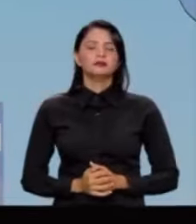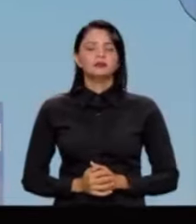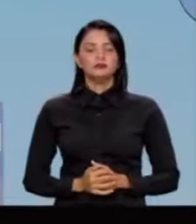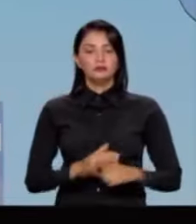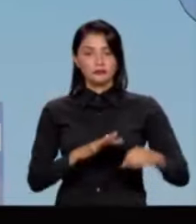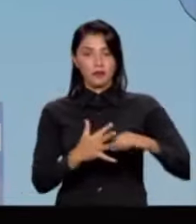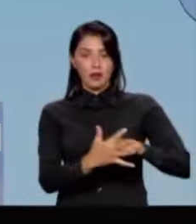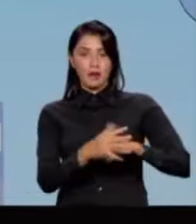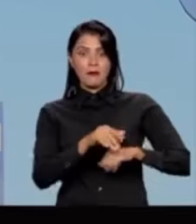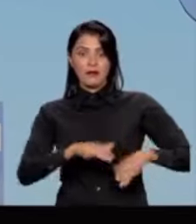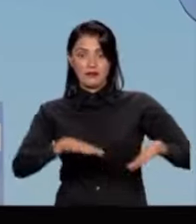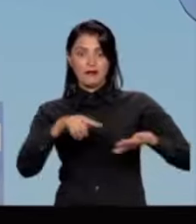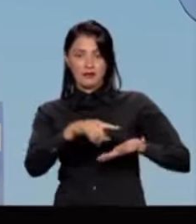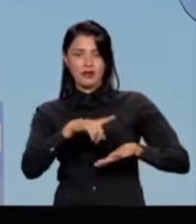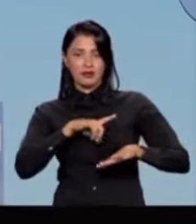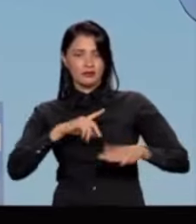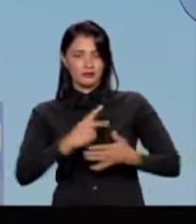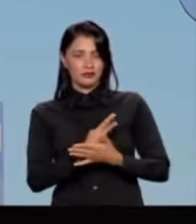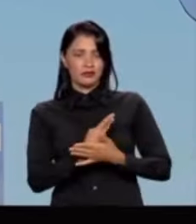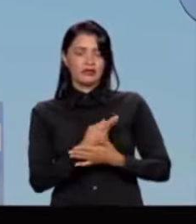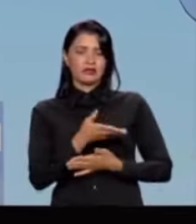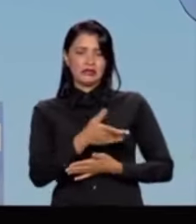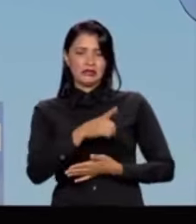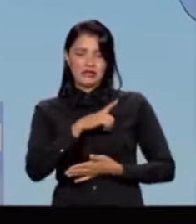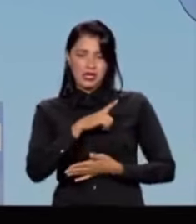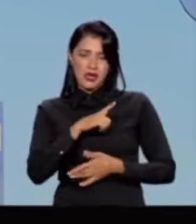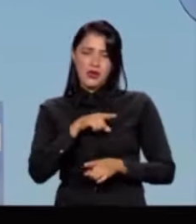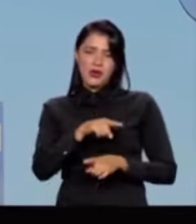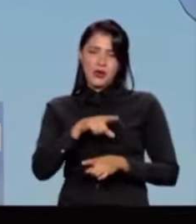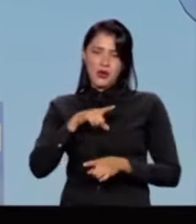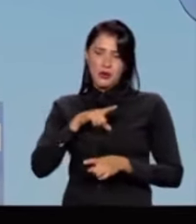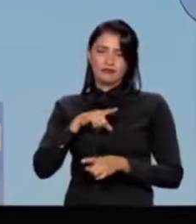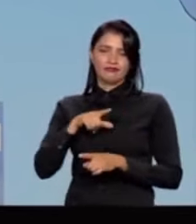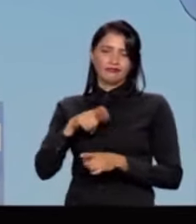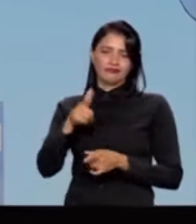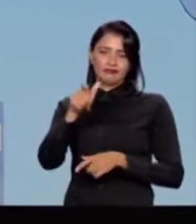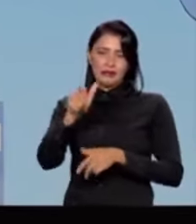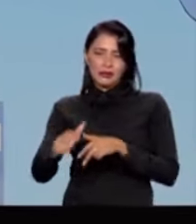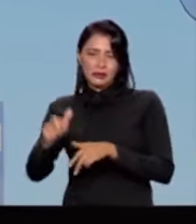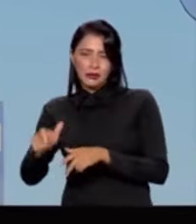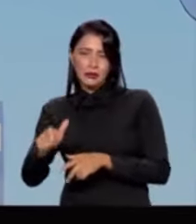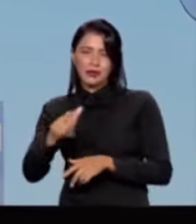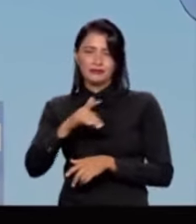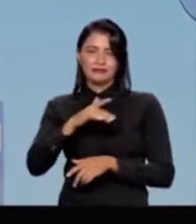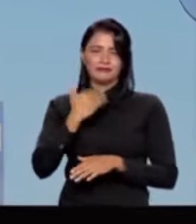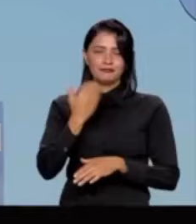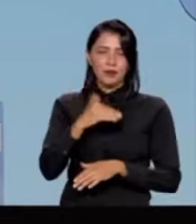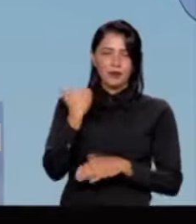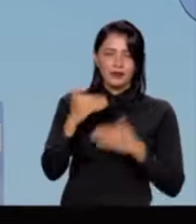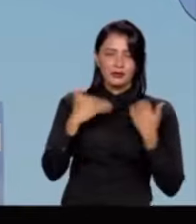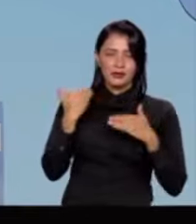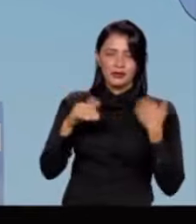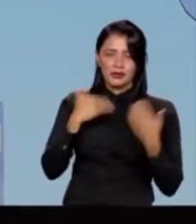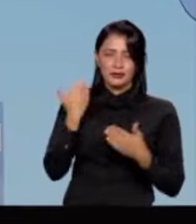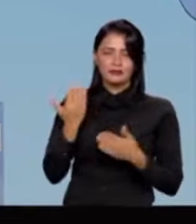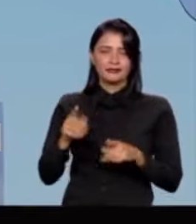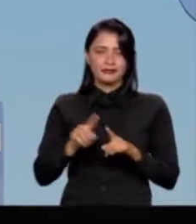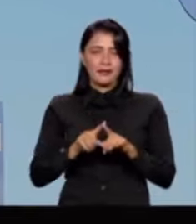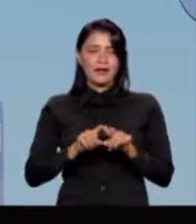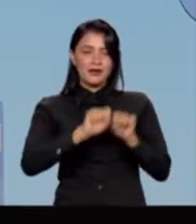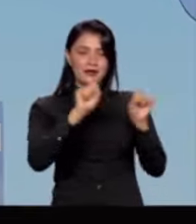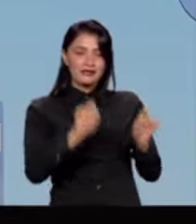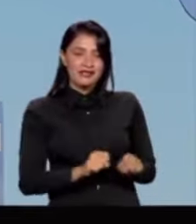A pandemia da Covid-19, além de ceifar milhões de vidas, desorganizou o